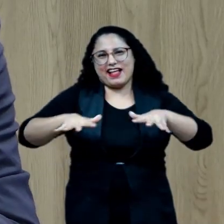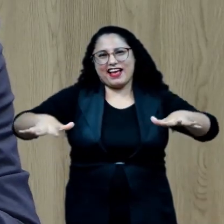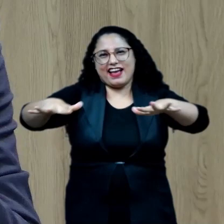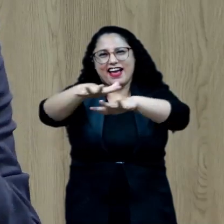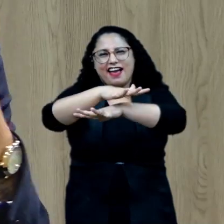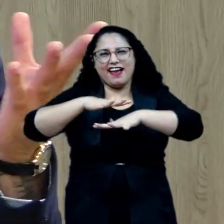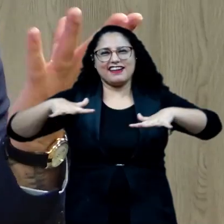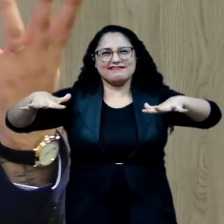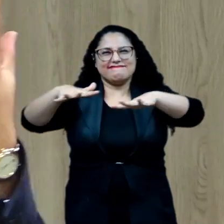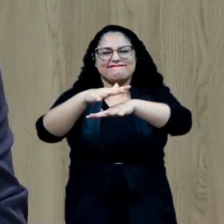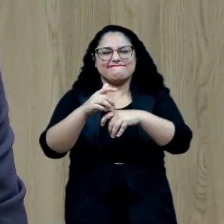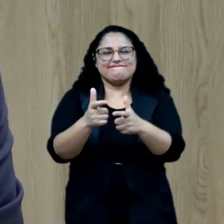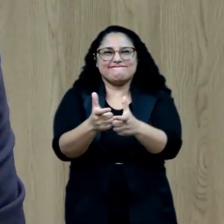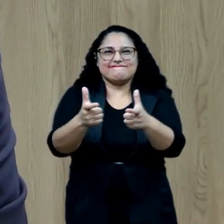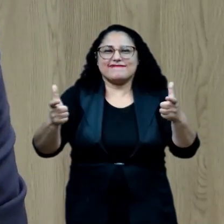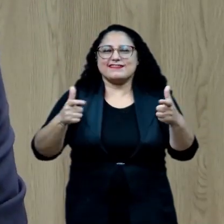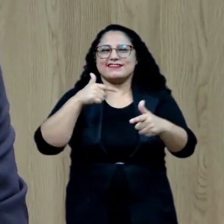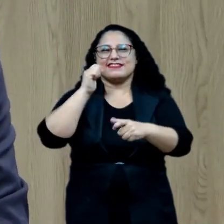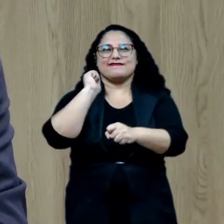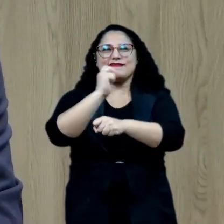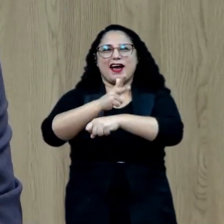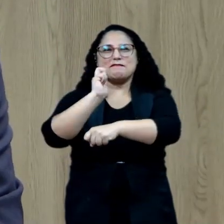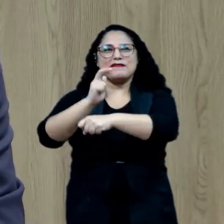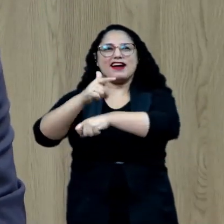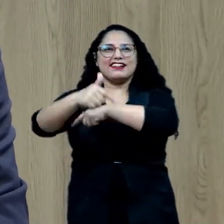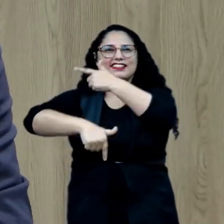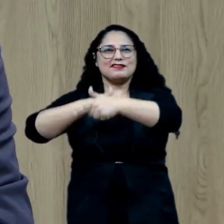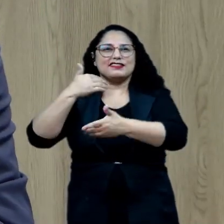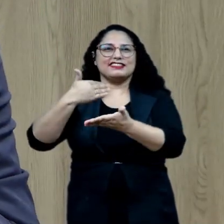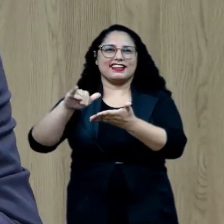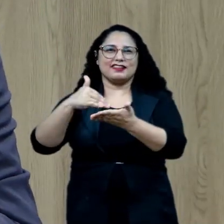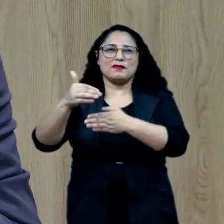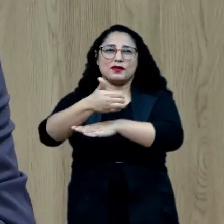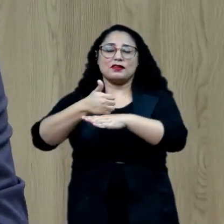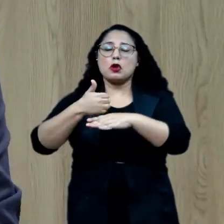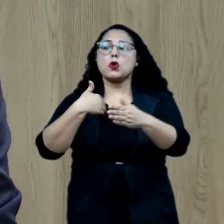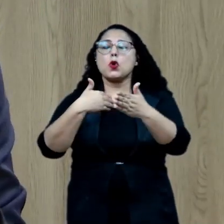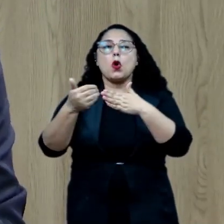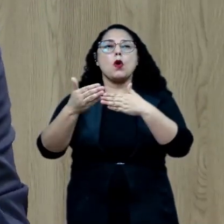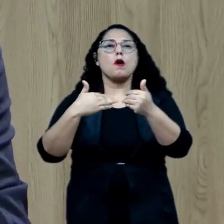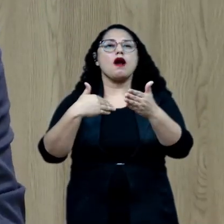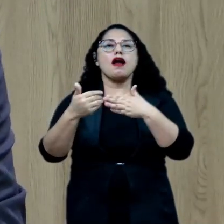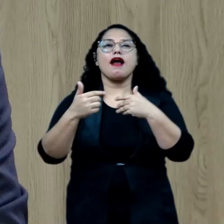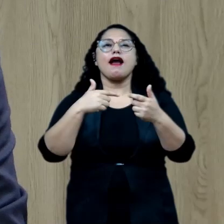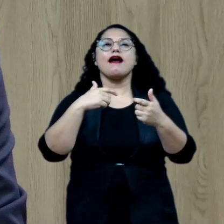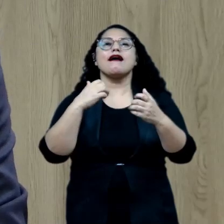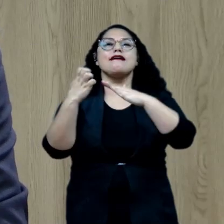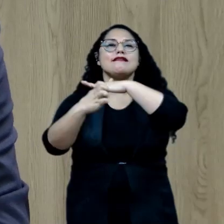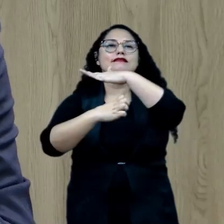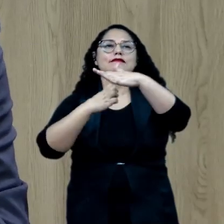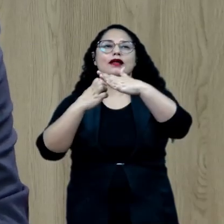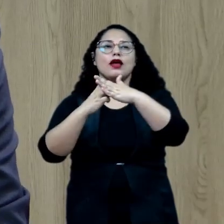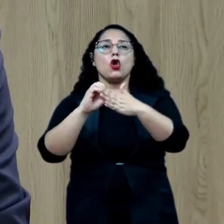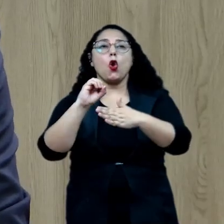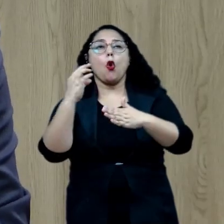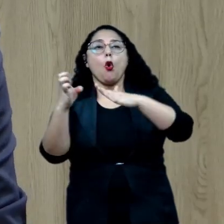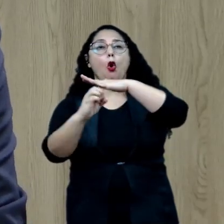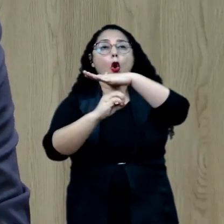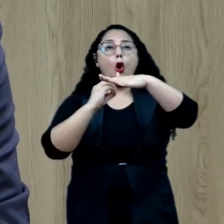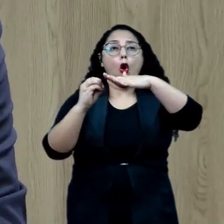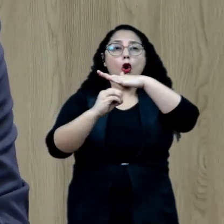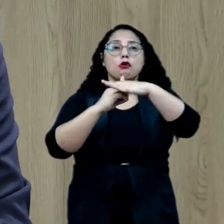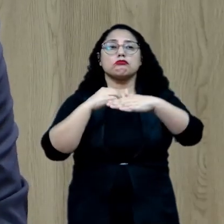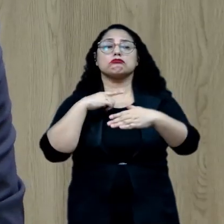uma gama imensa de atuação. O profissional de secretariado pode atuar em qualquer empresa ou órgão que